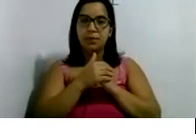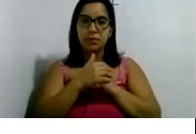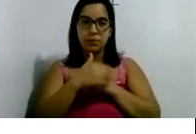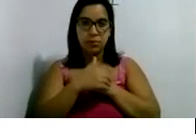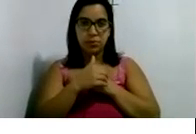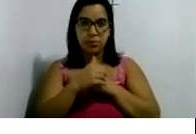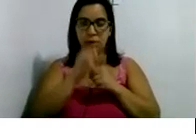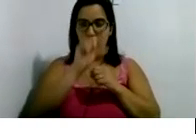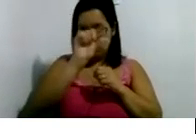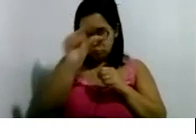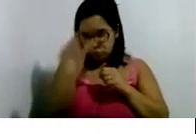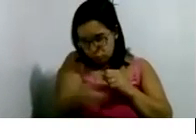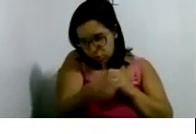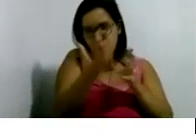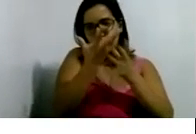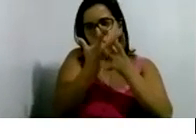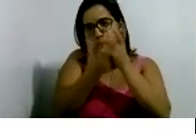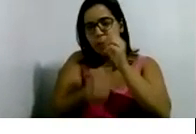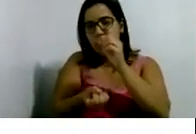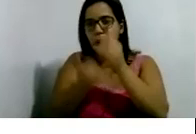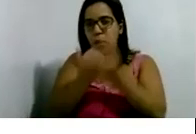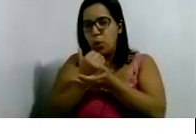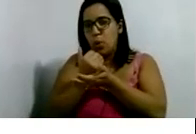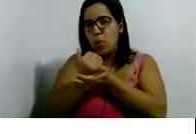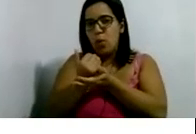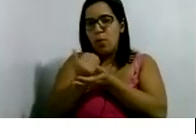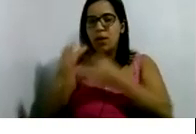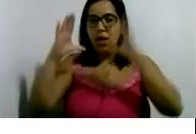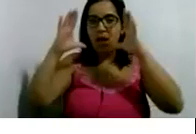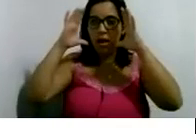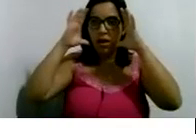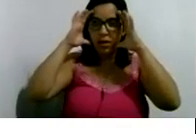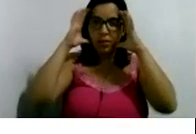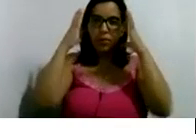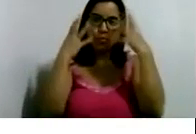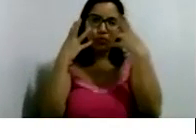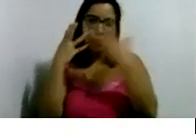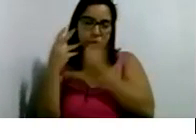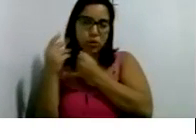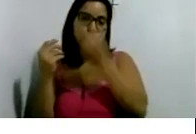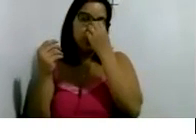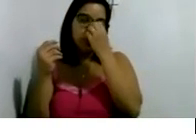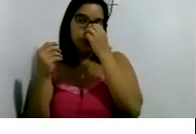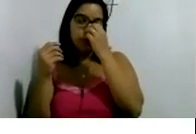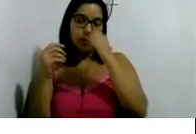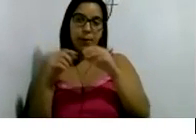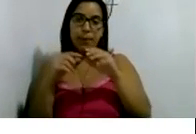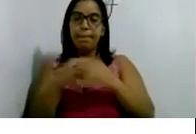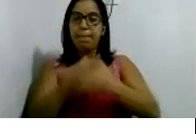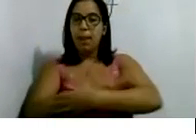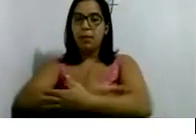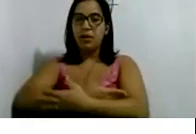A gente já vai fazendo a formação da cabecinha direitinho. O feto ele vai ficar na posição